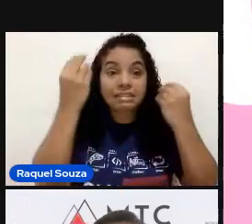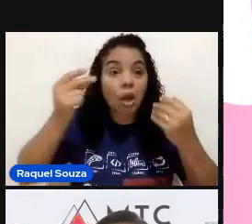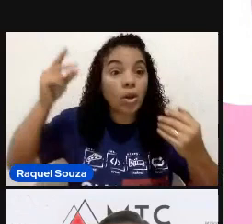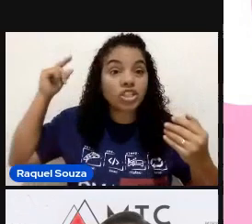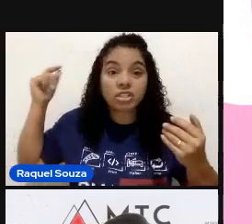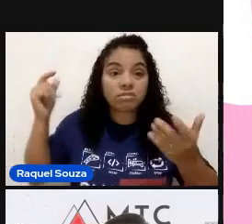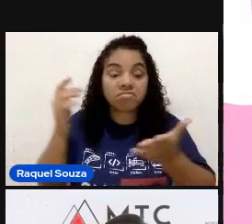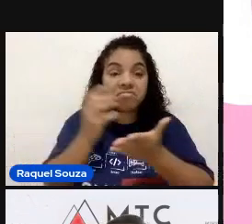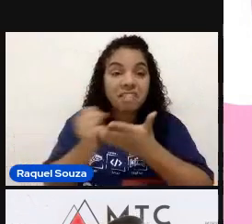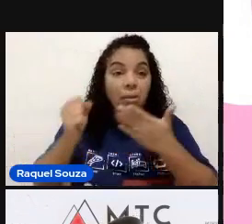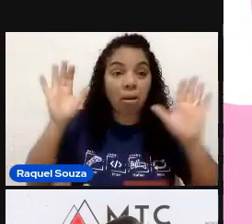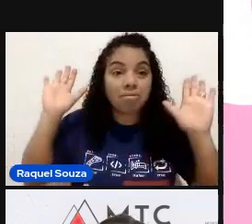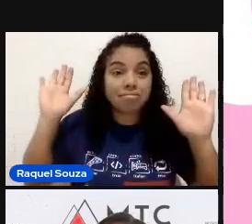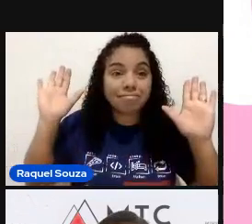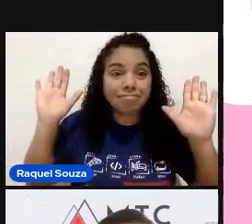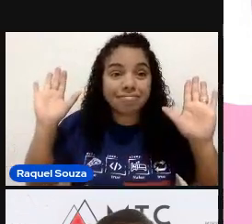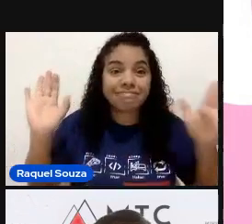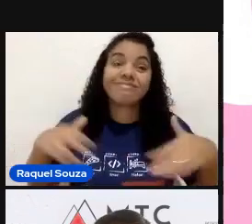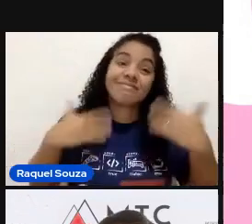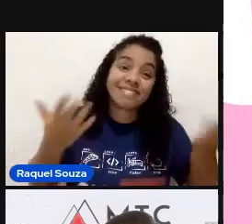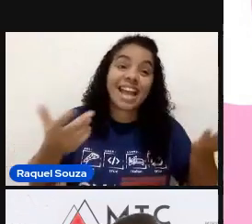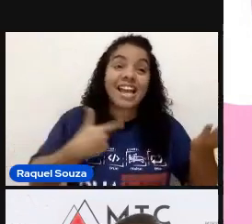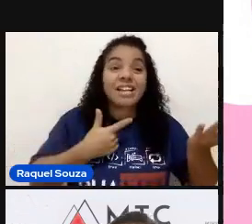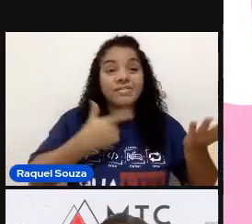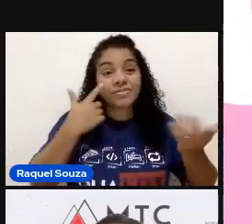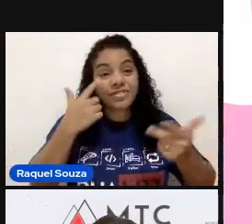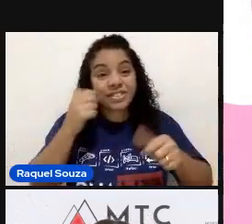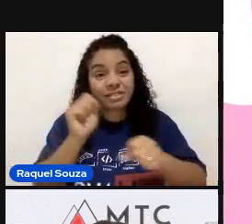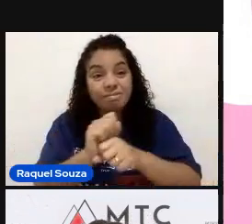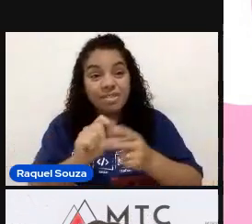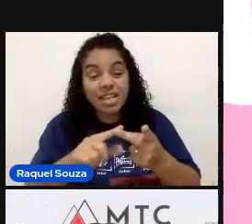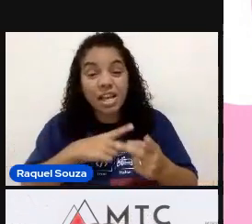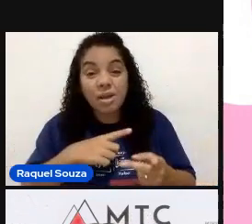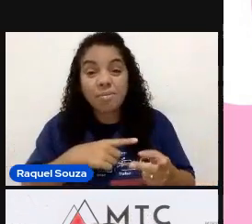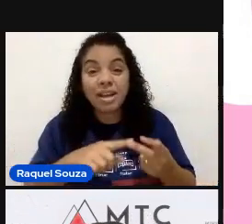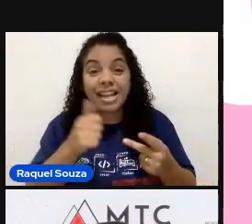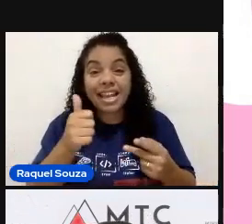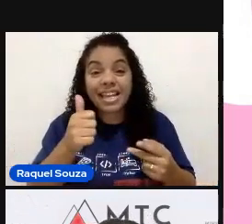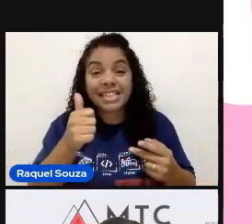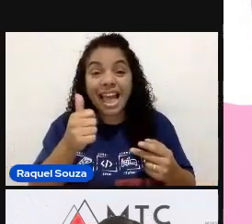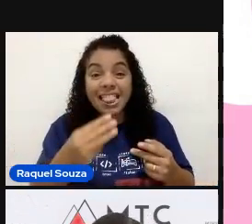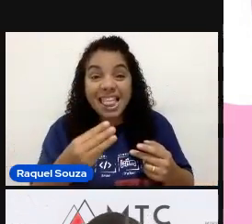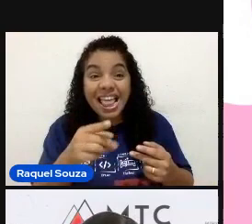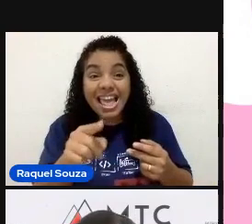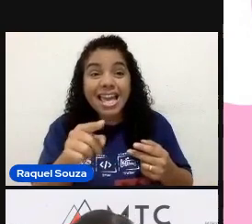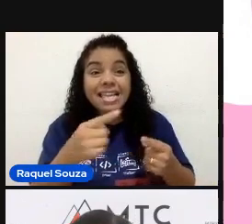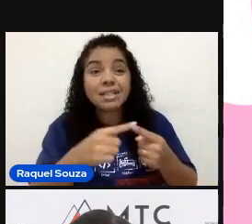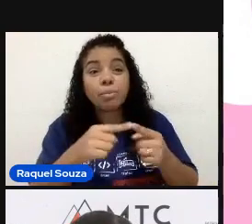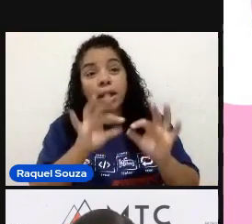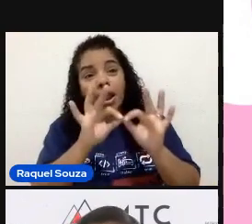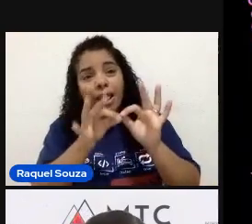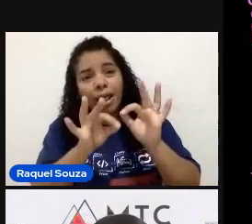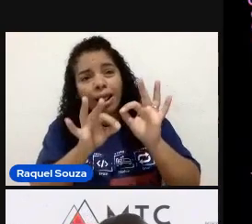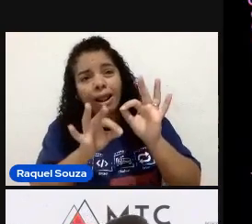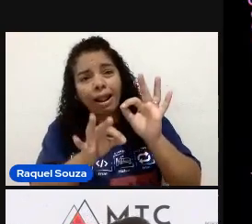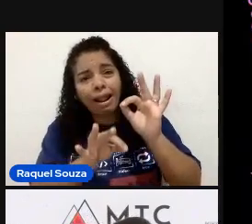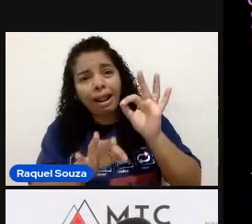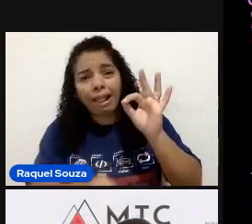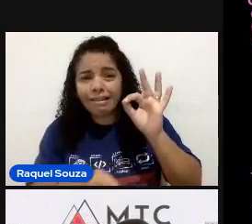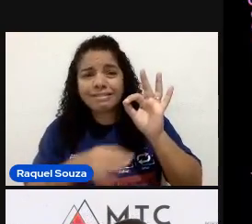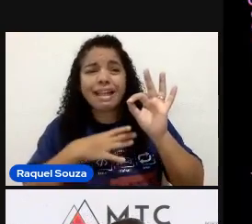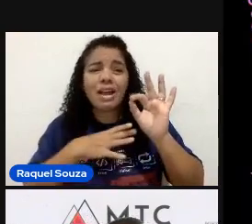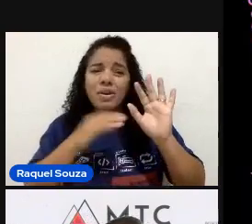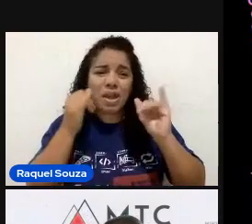Acabou. Então, assim, eu parei na 13, porque se eu fosse começar a falar, ia passar o dia todo aqui falando para vocês um monte de coisa,